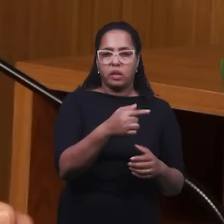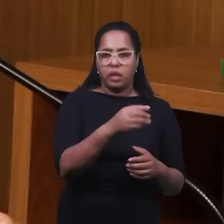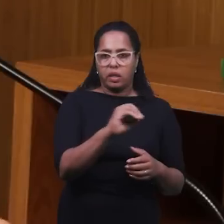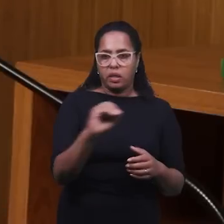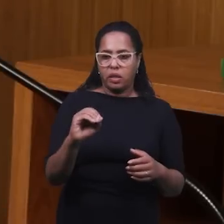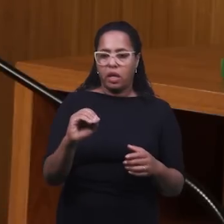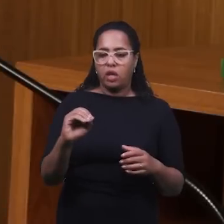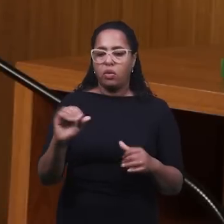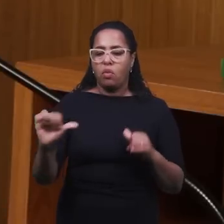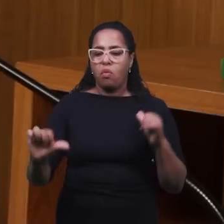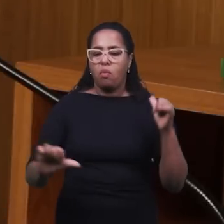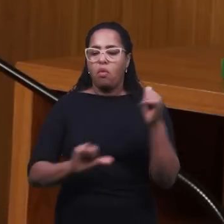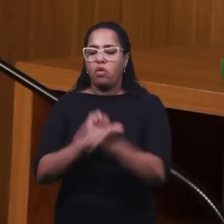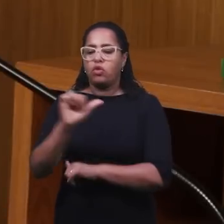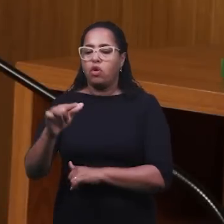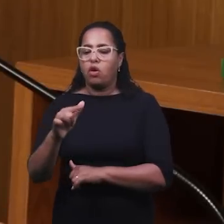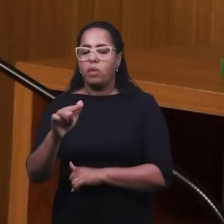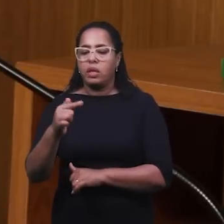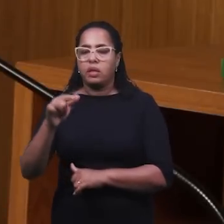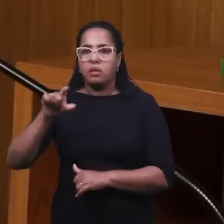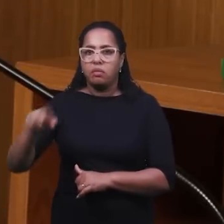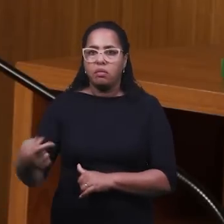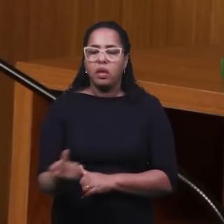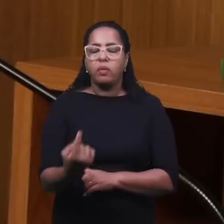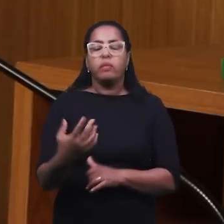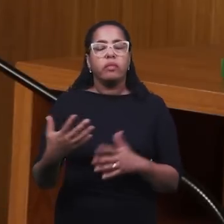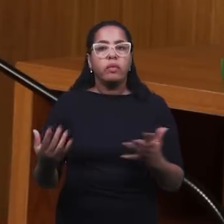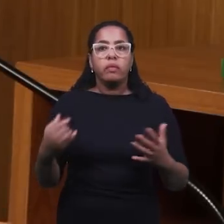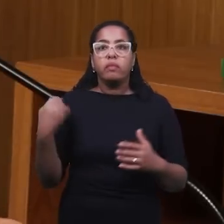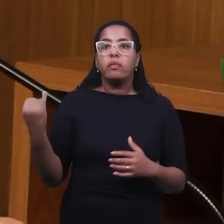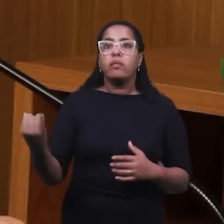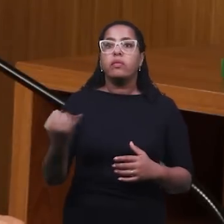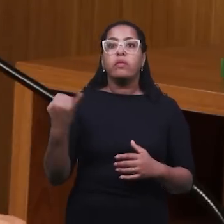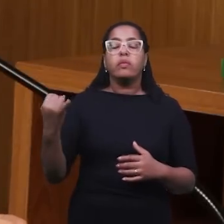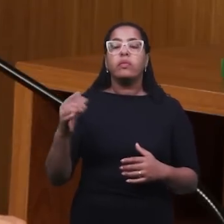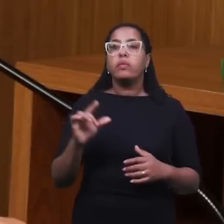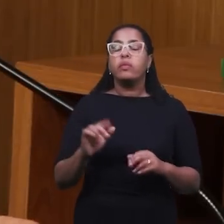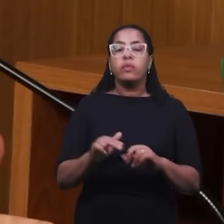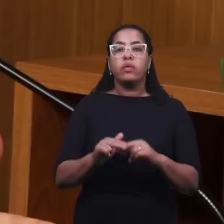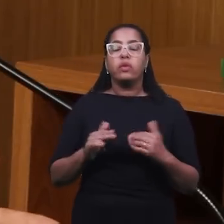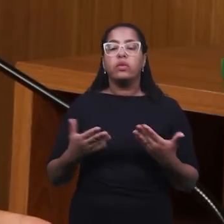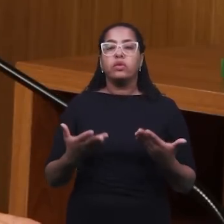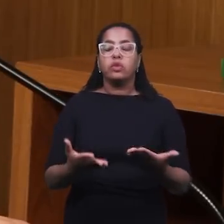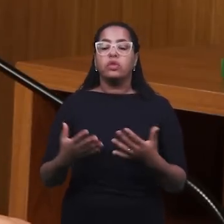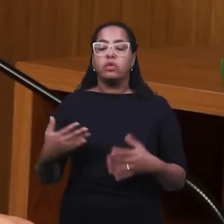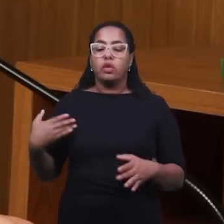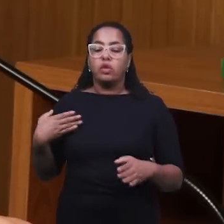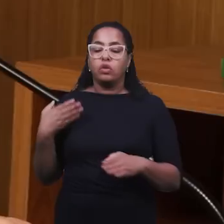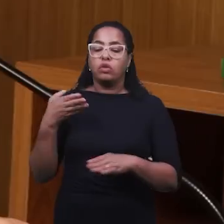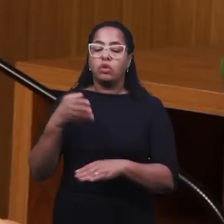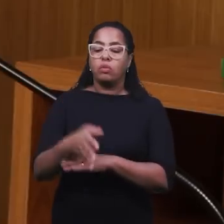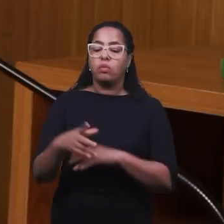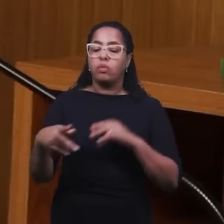pelo tamanho do rebanho. Foi exatamente o que aconteceu na igreja primitiva. Um grupo de 120 passa para